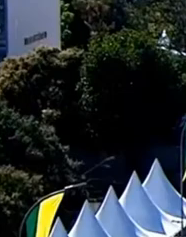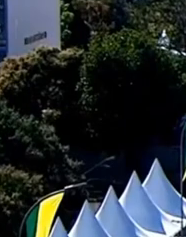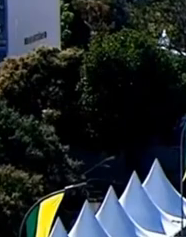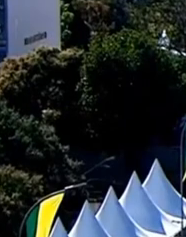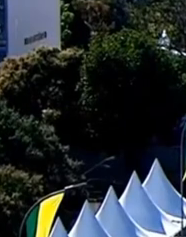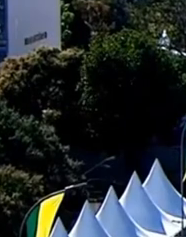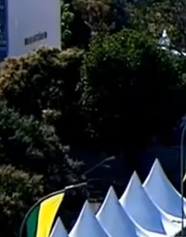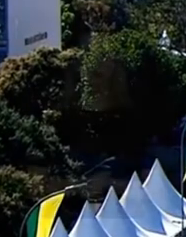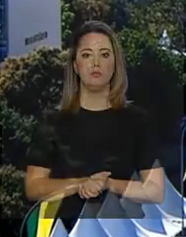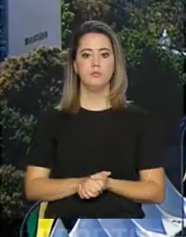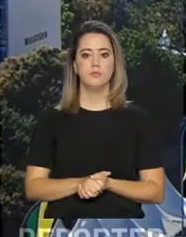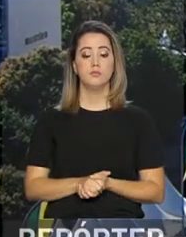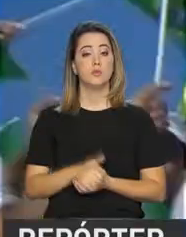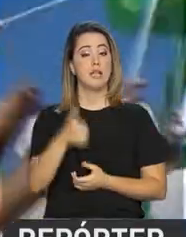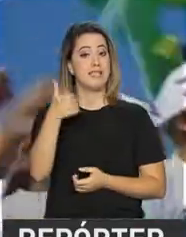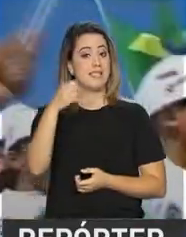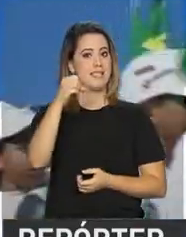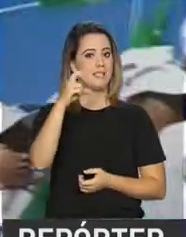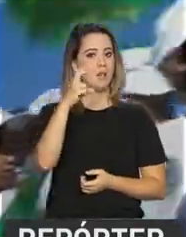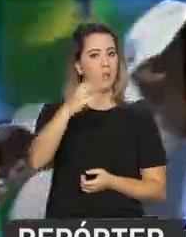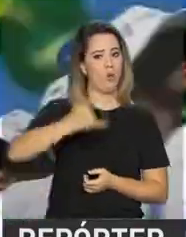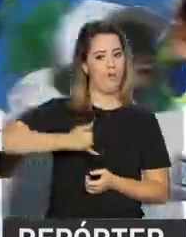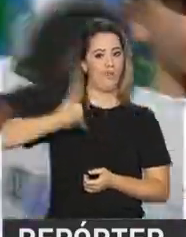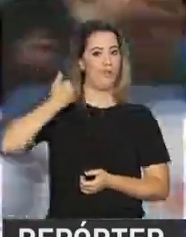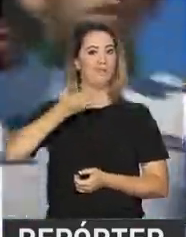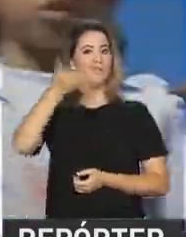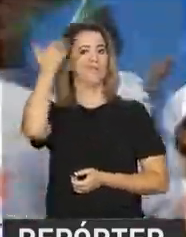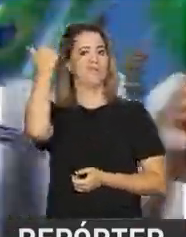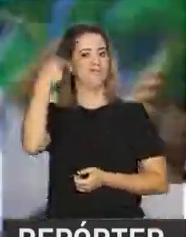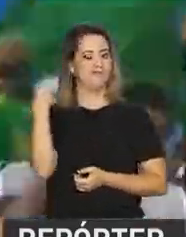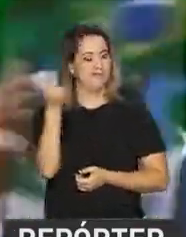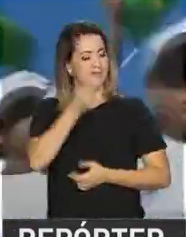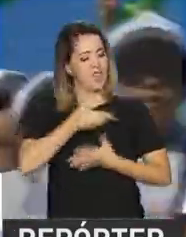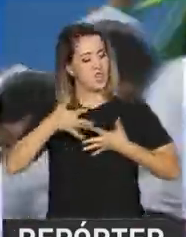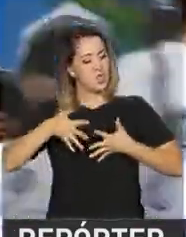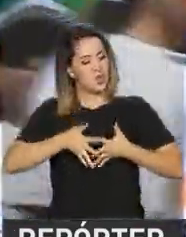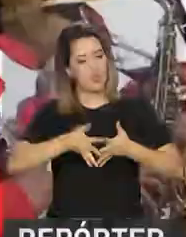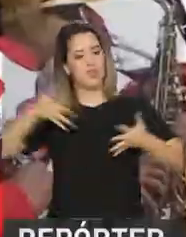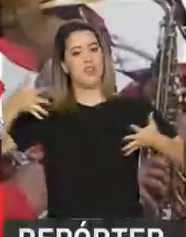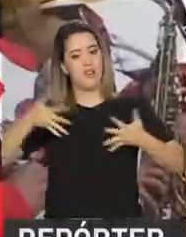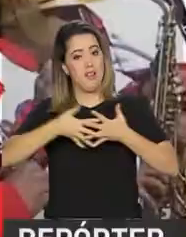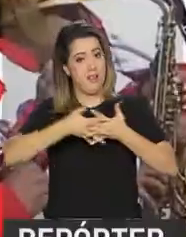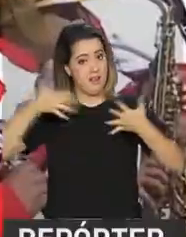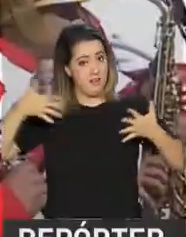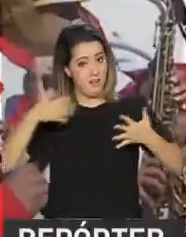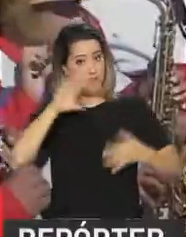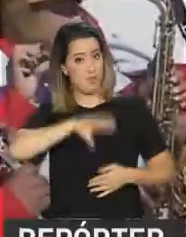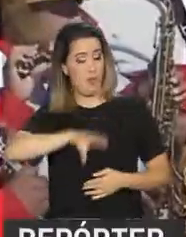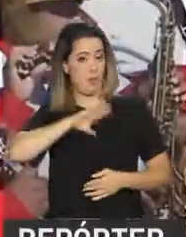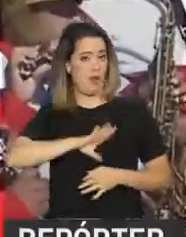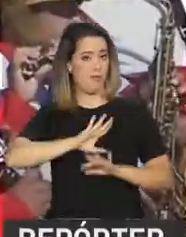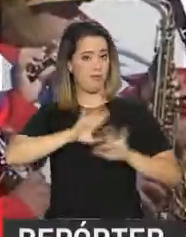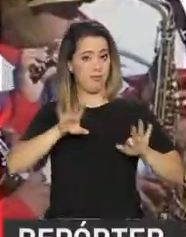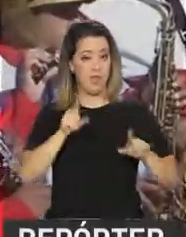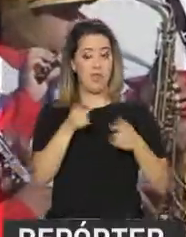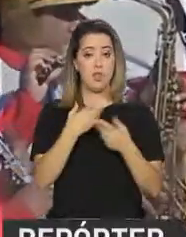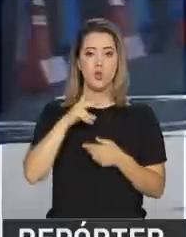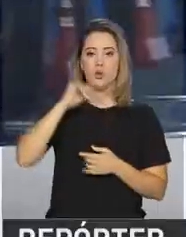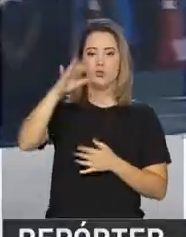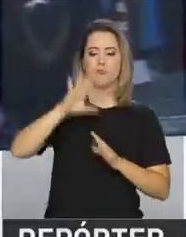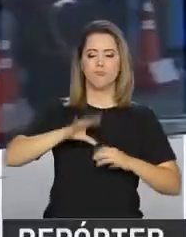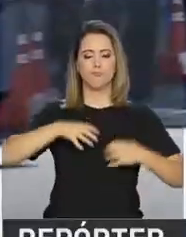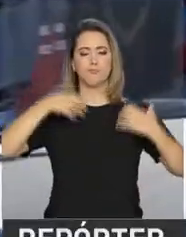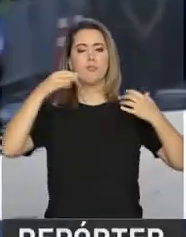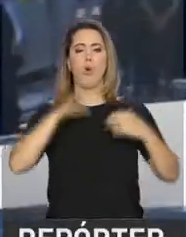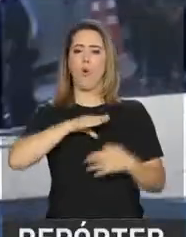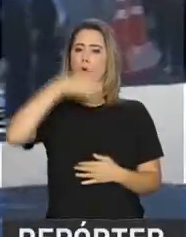a 195 anos o brasil se declarou independente de portugal ea data virou símbolo de cidadania e orgulho